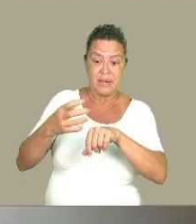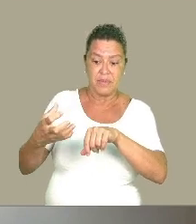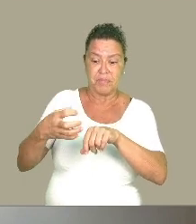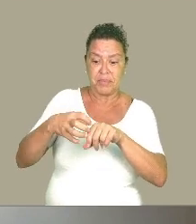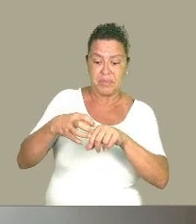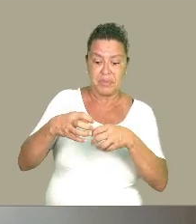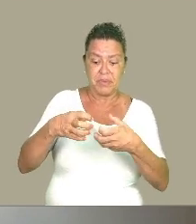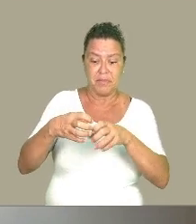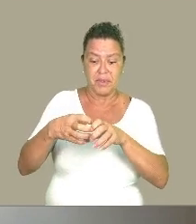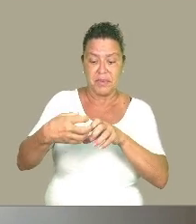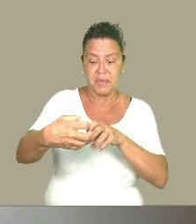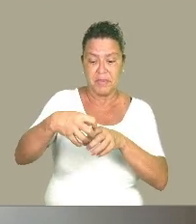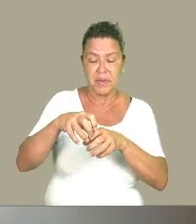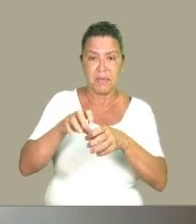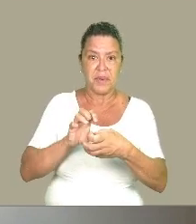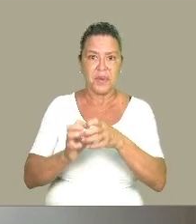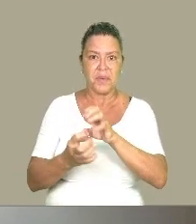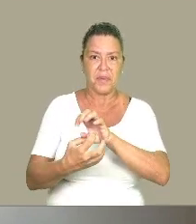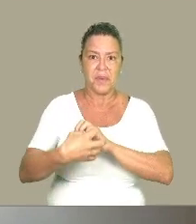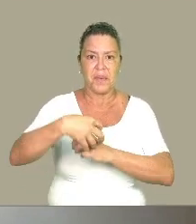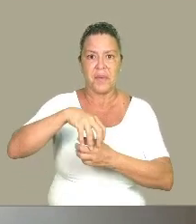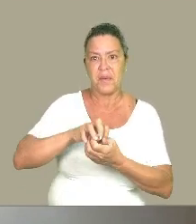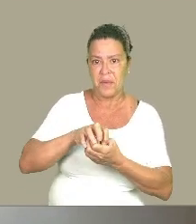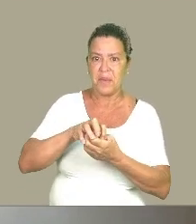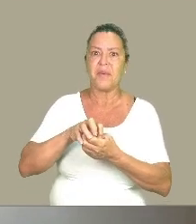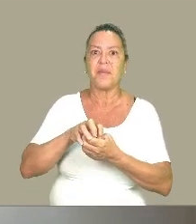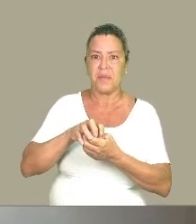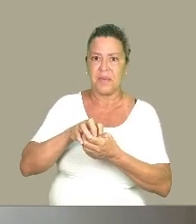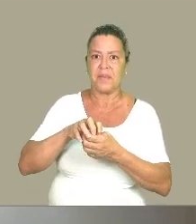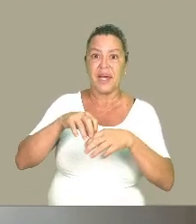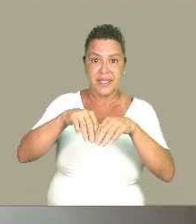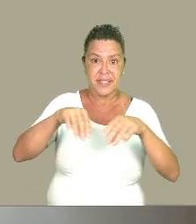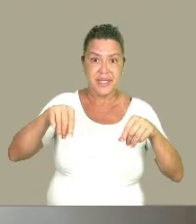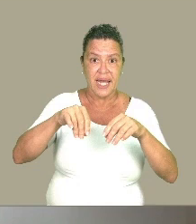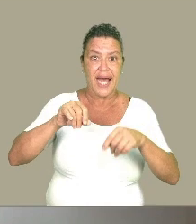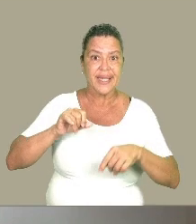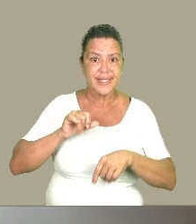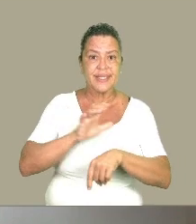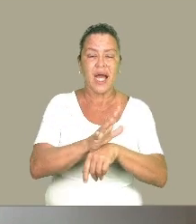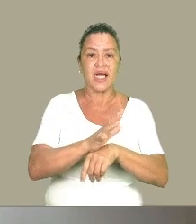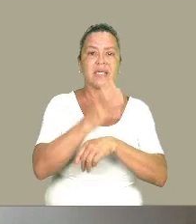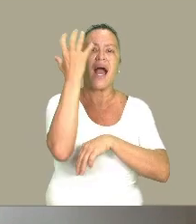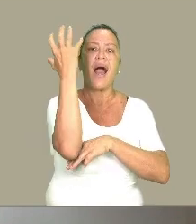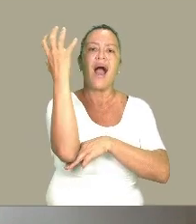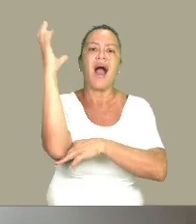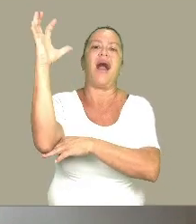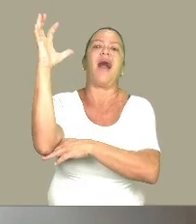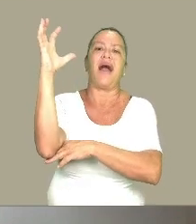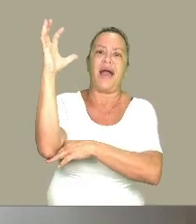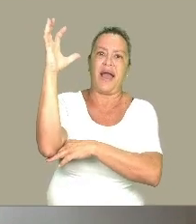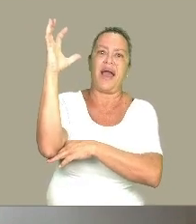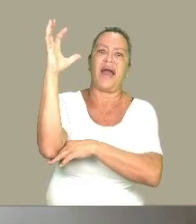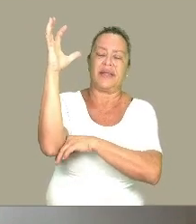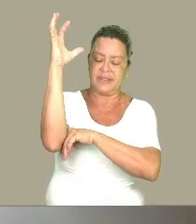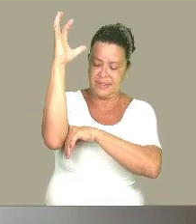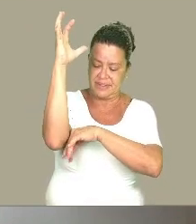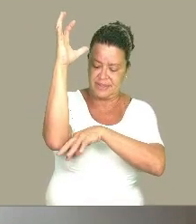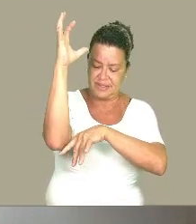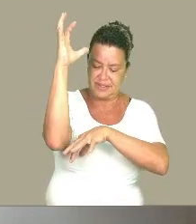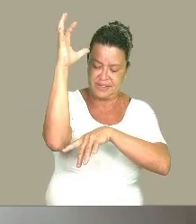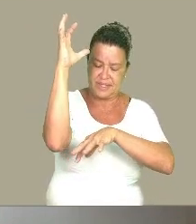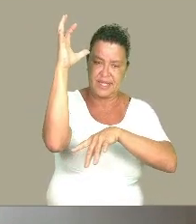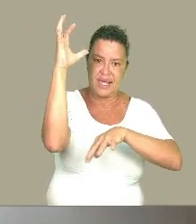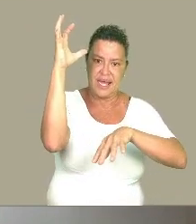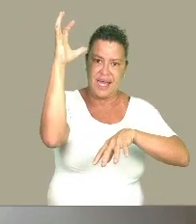maior segurança e firmeza à própria terra. As árvores juntas alinham suas